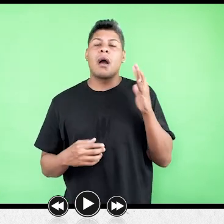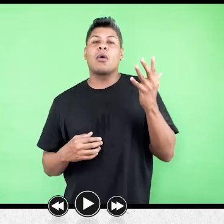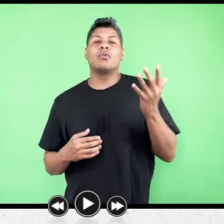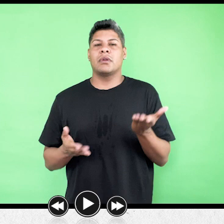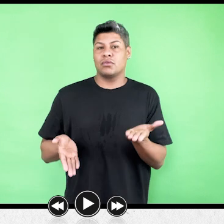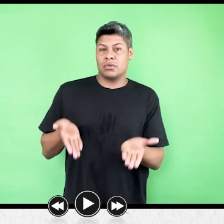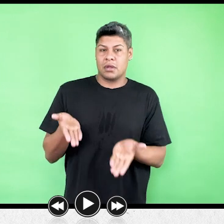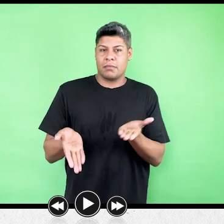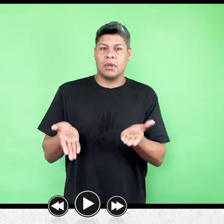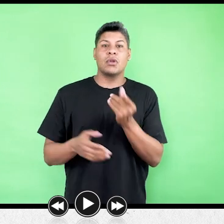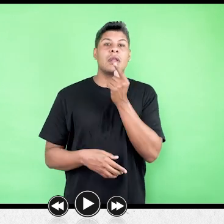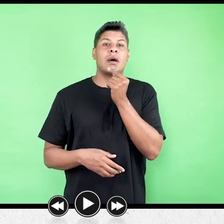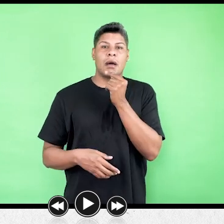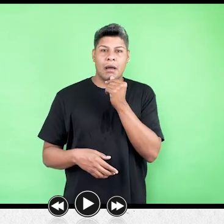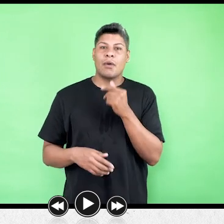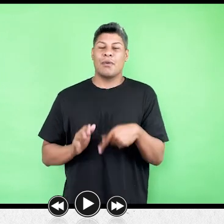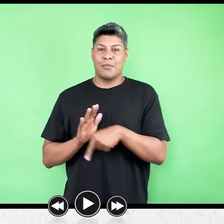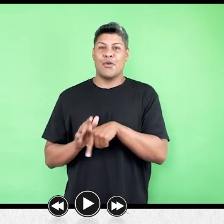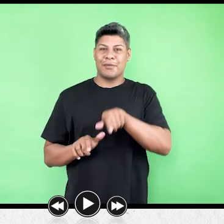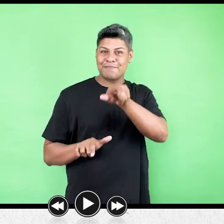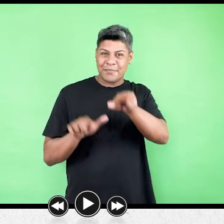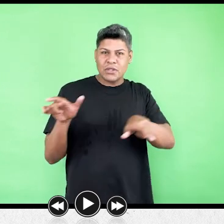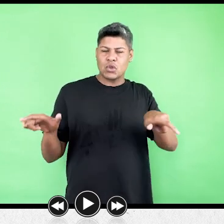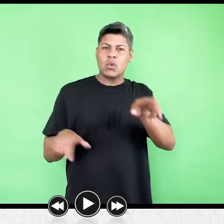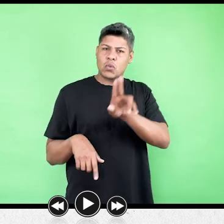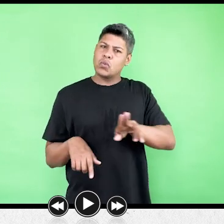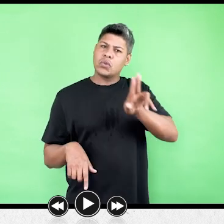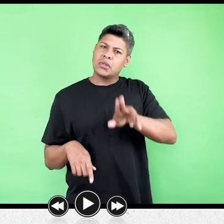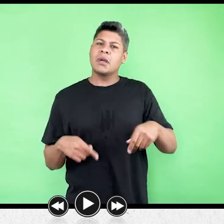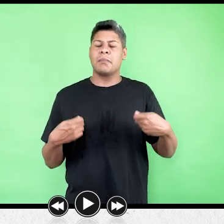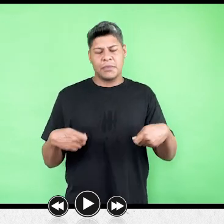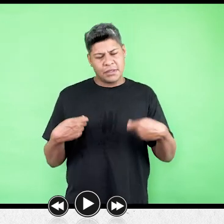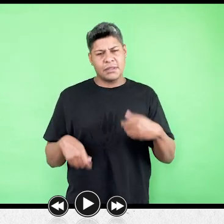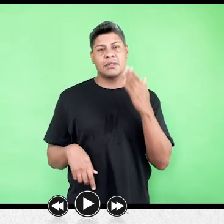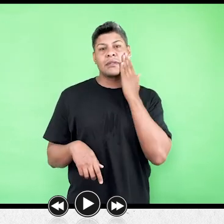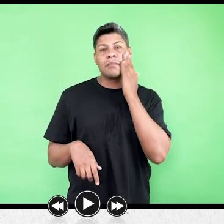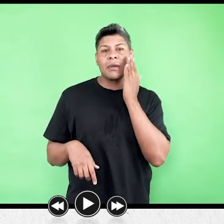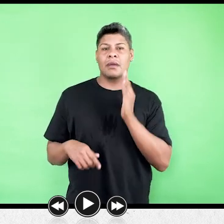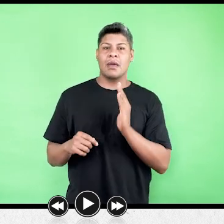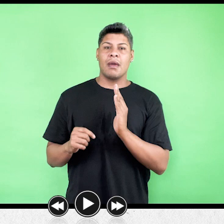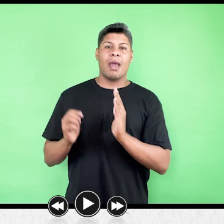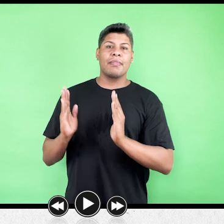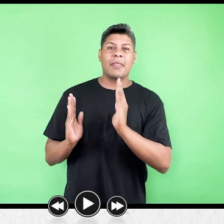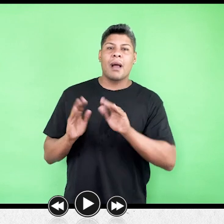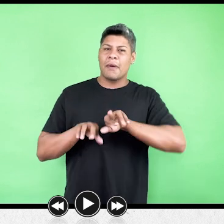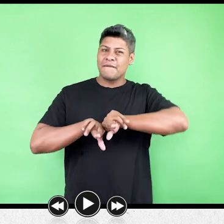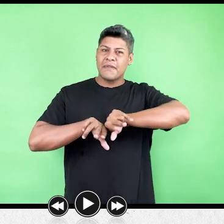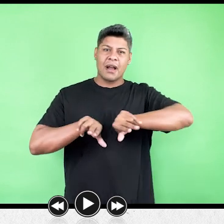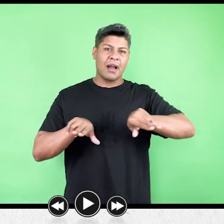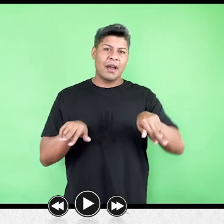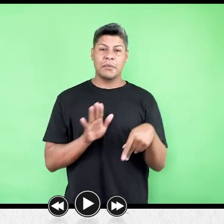água para o abastecimento público. Então, a gente precisa passar por diversas etapas, dentro